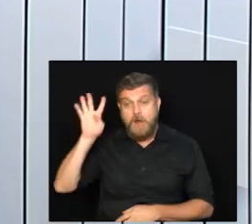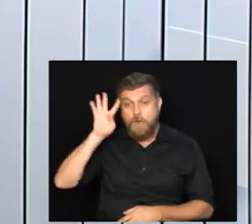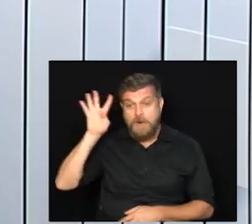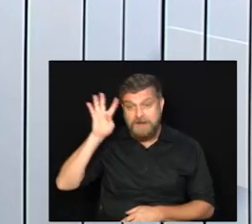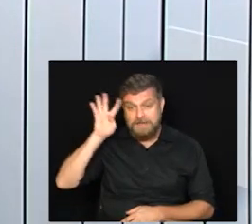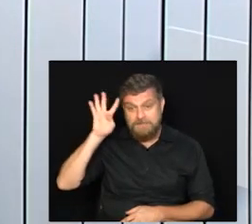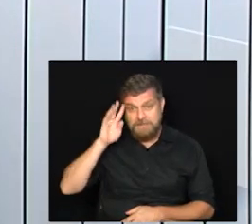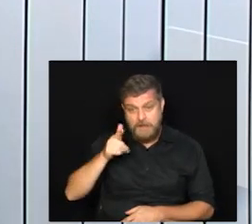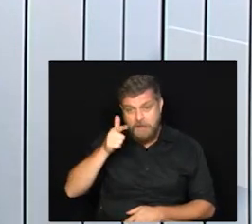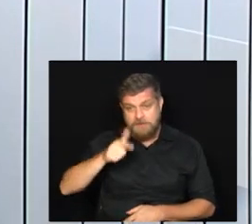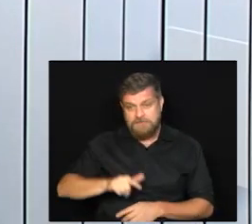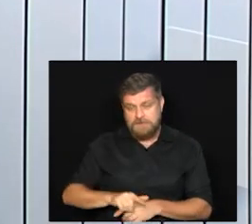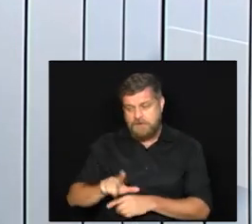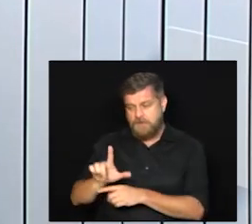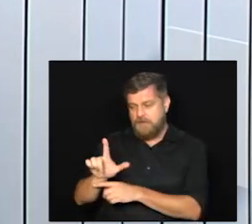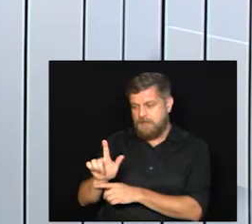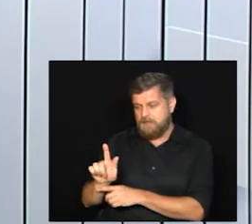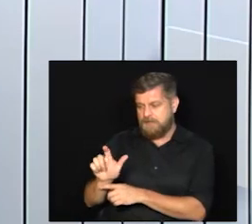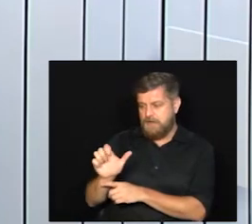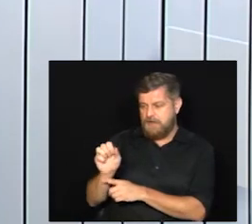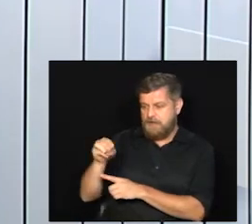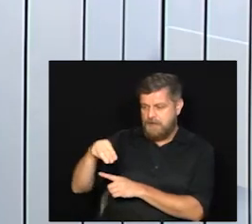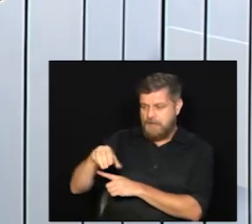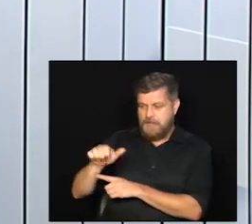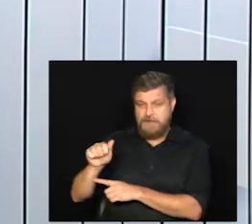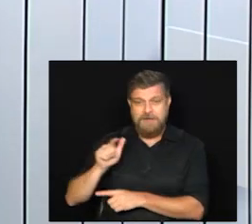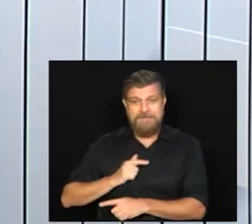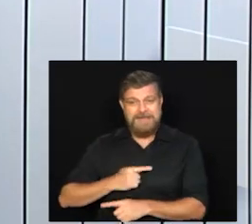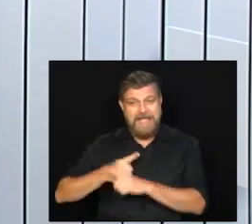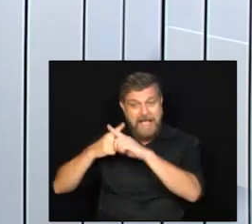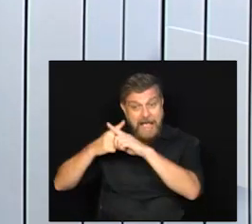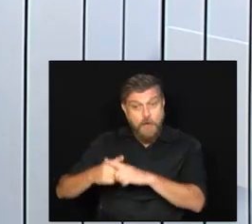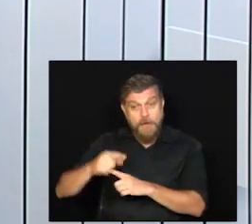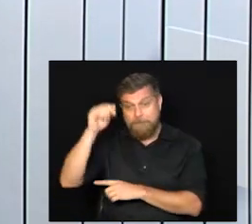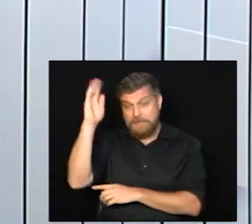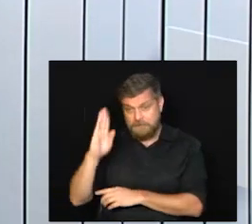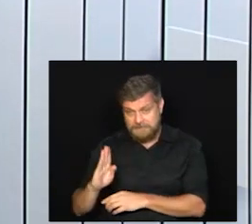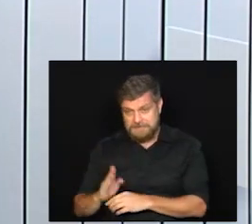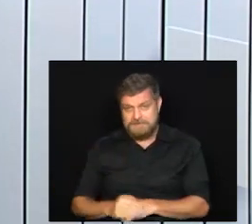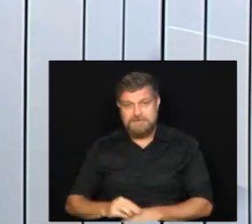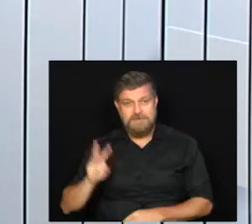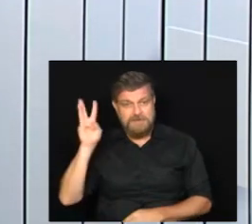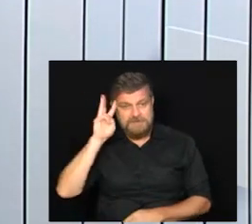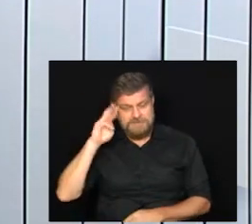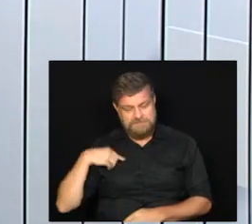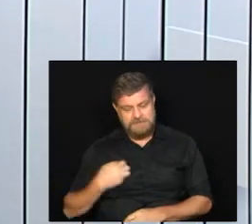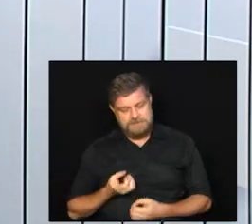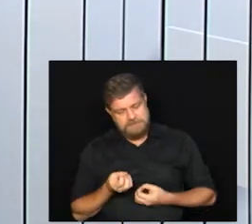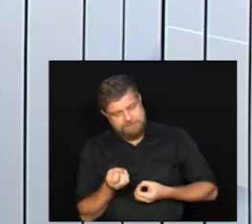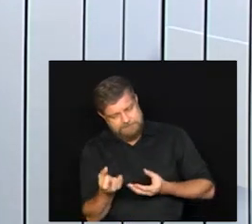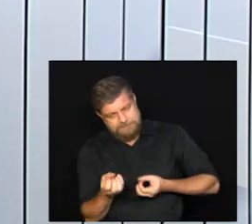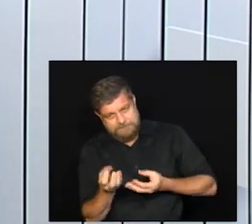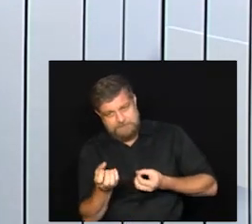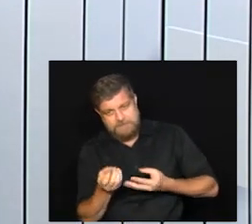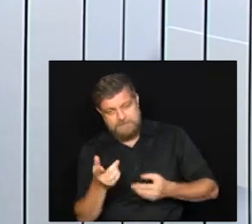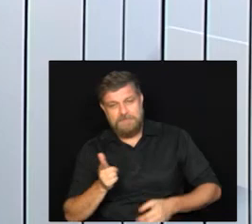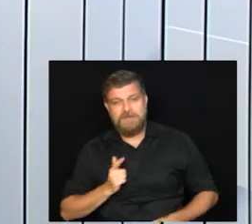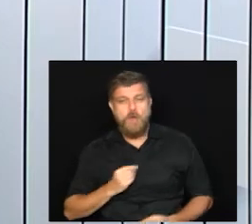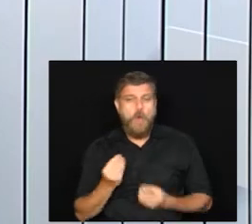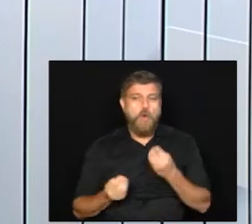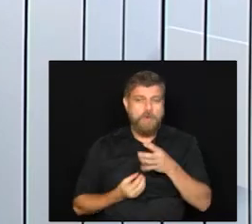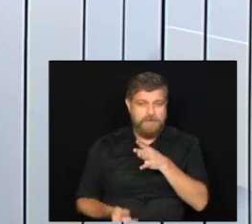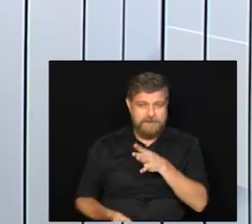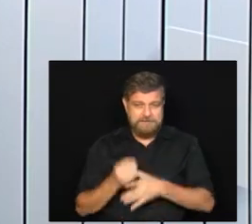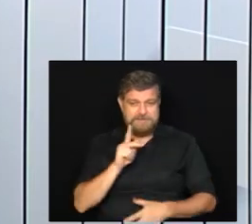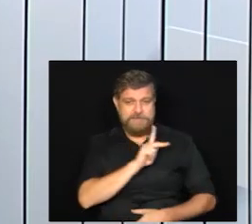quarta-feira contra o Gama, só que em partida válida pela Copa do Brasil. Na terça-feira, amanhã, a gente fala mais sobre a partida